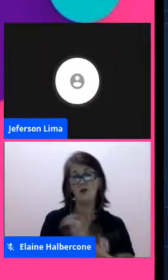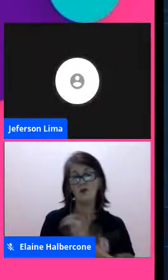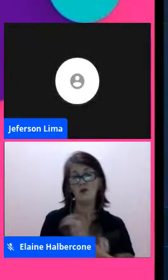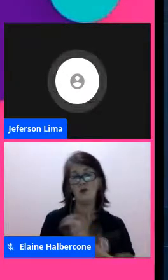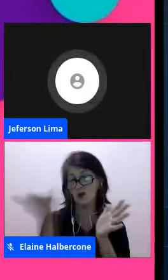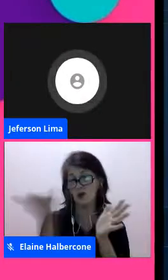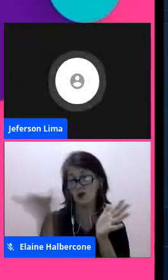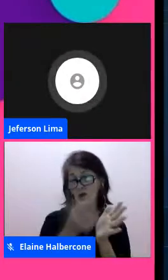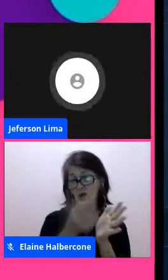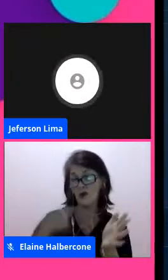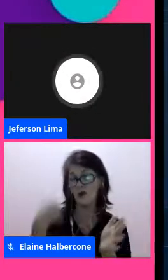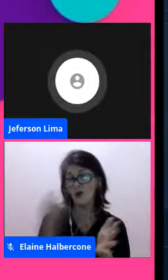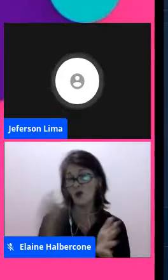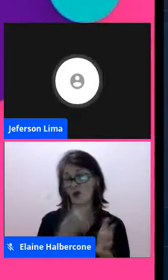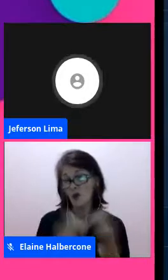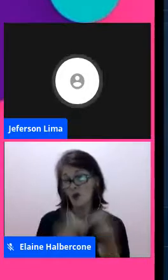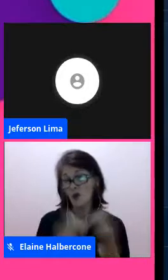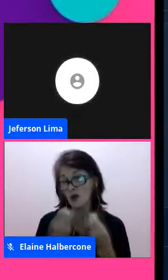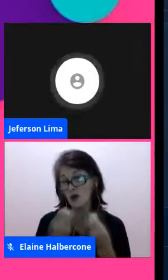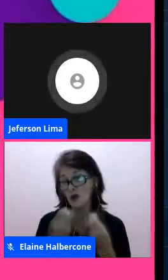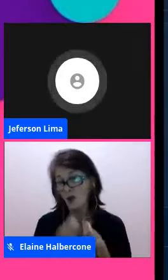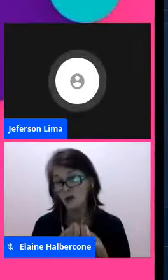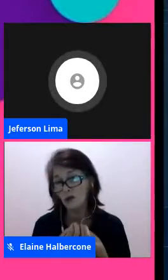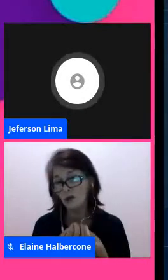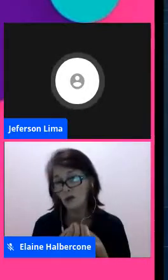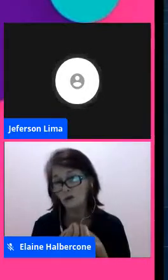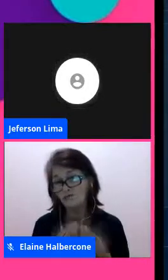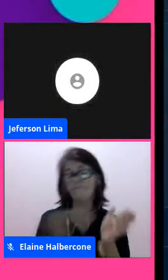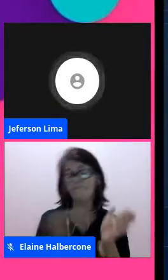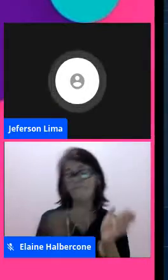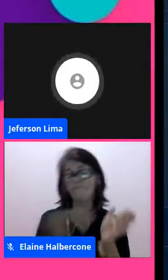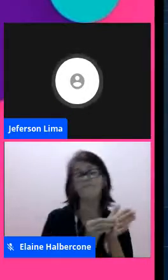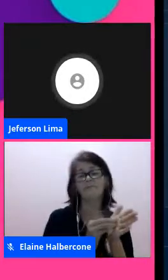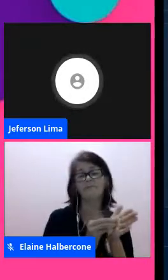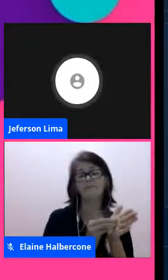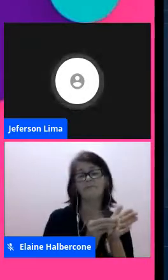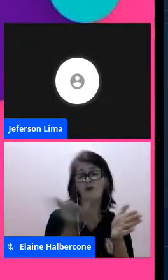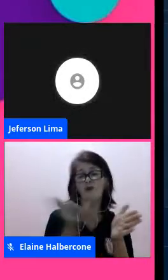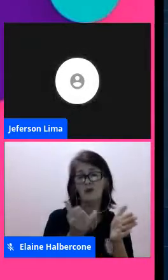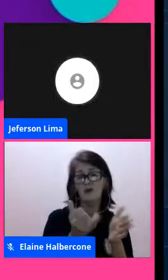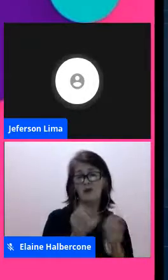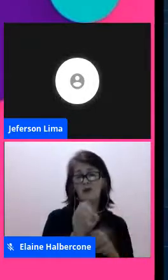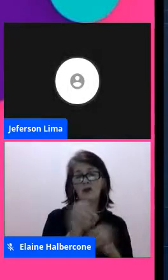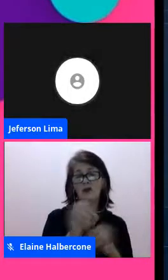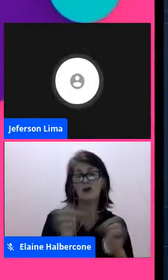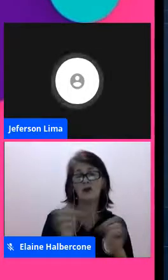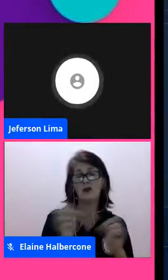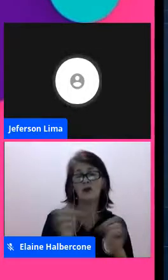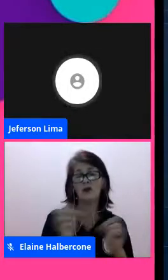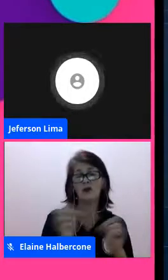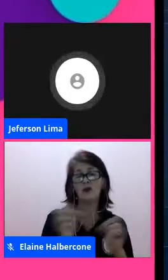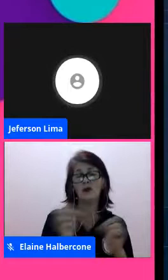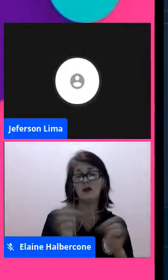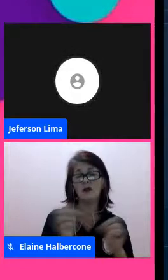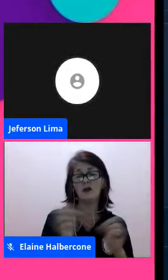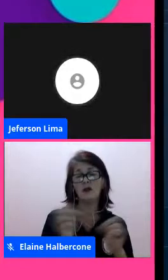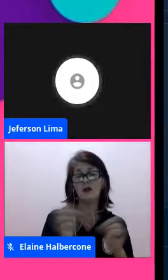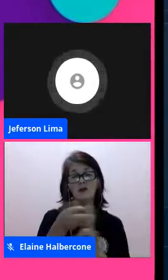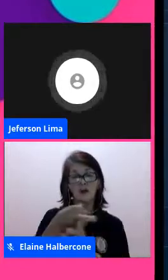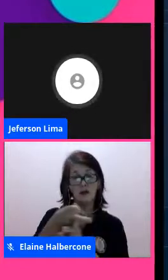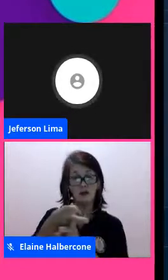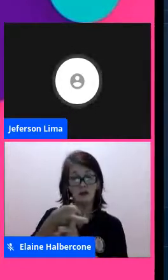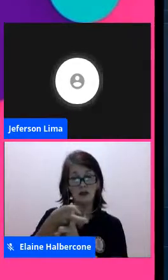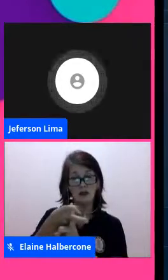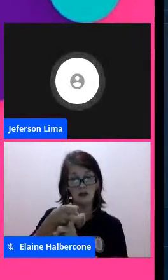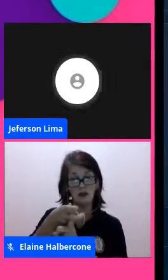é colocar um dado aqui para a gente ter alguma coisa, né? Então eu vou colocar aqui, ó, sensores, certo? Dentro de sensores, eu